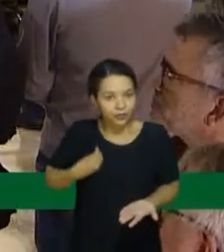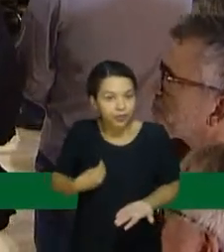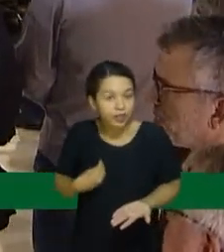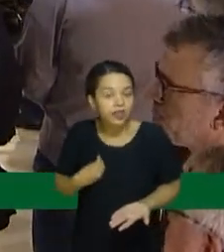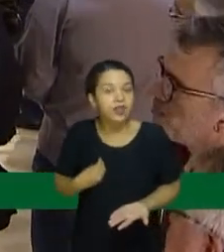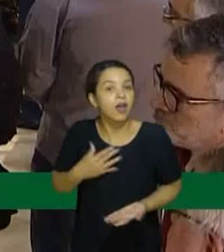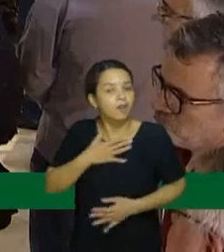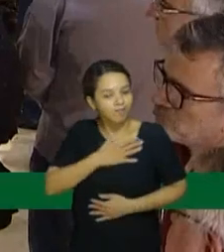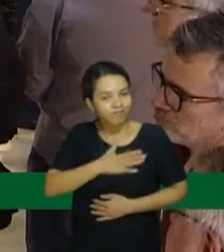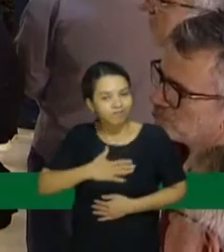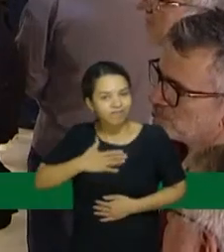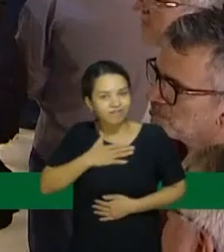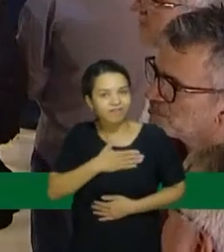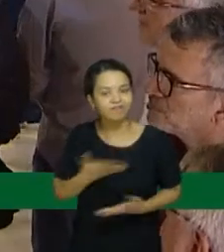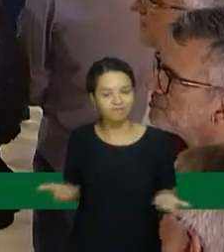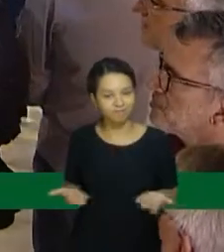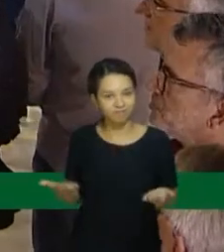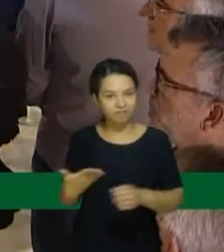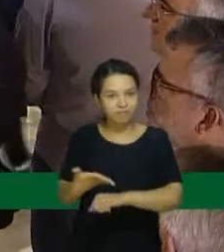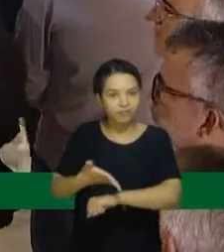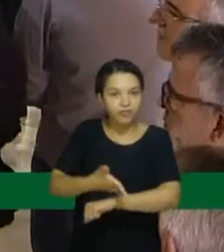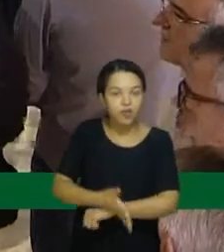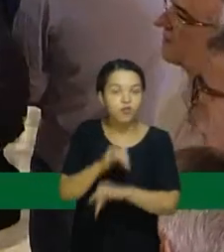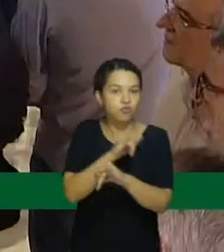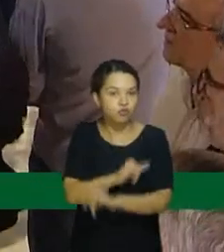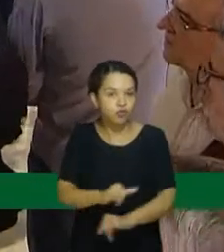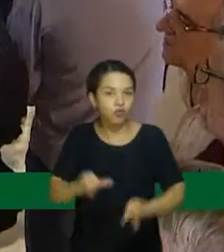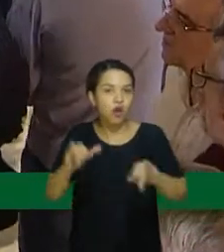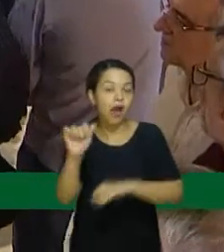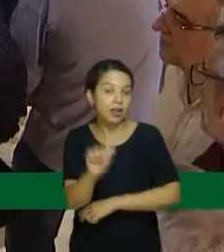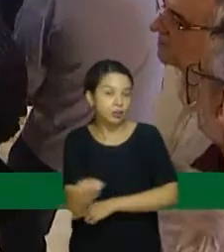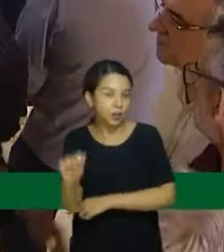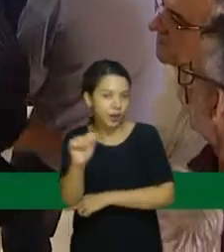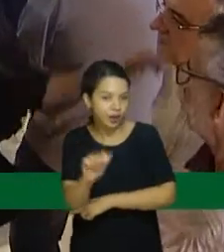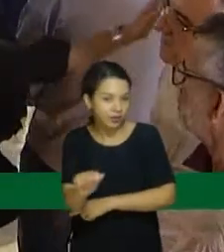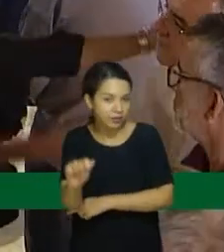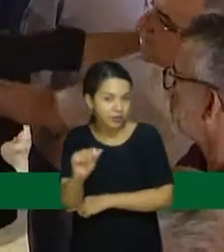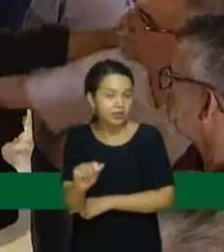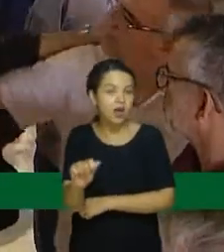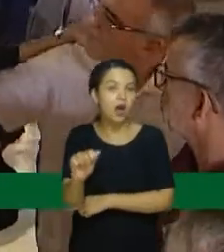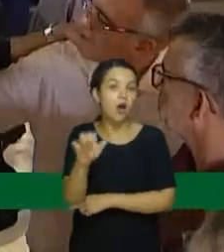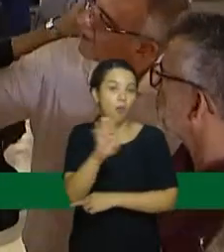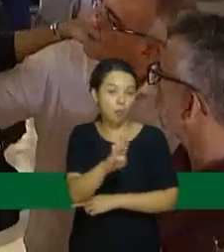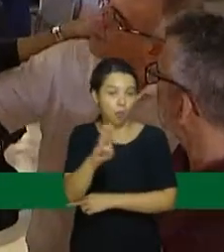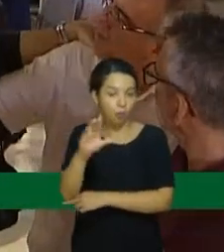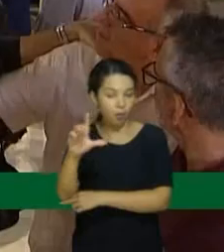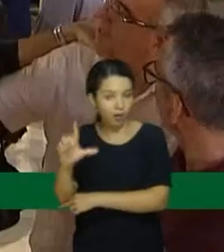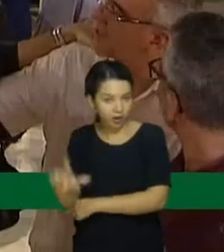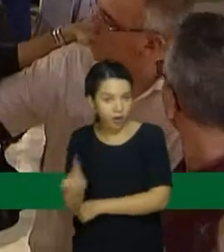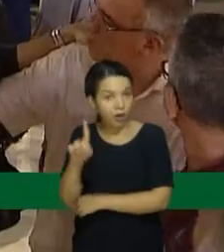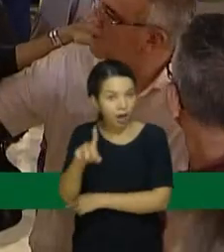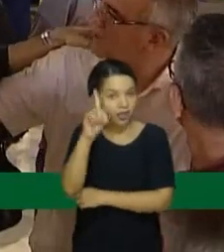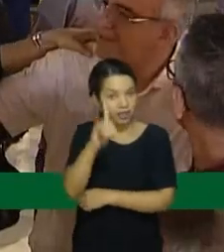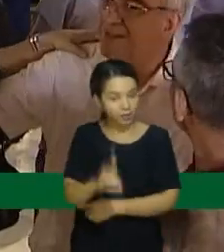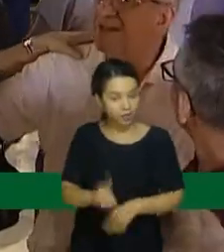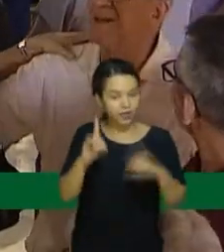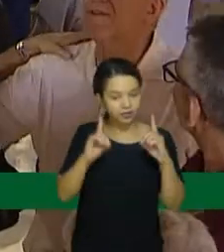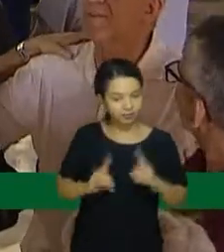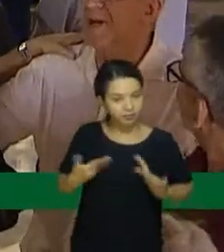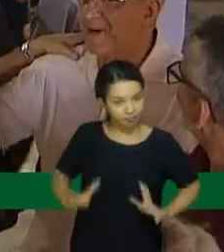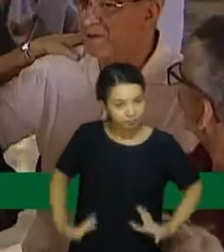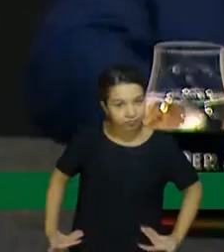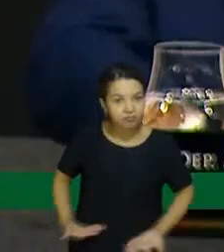um idade a associação blumenauense de deficientes físicos agradeço em especial o convite do deputado